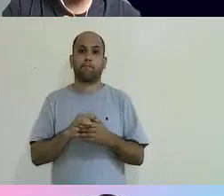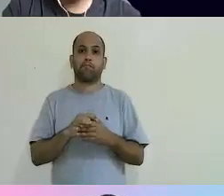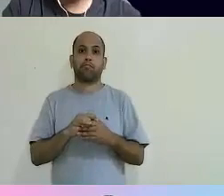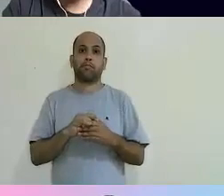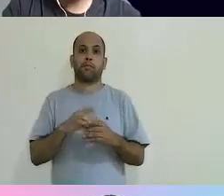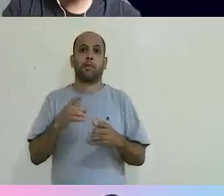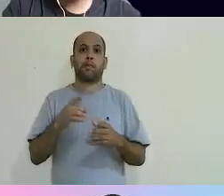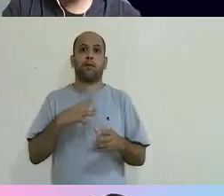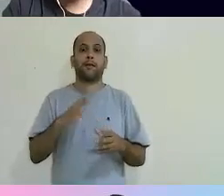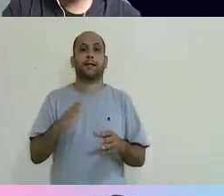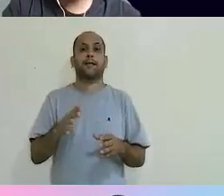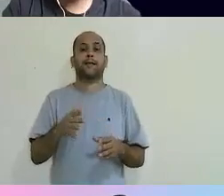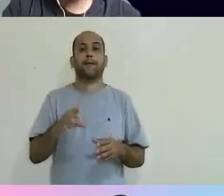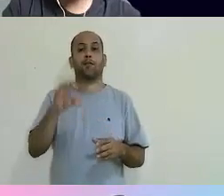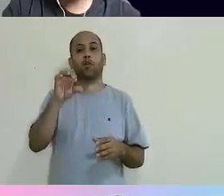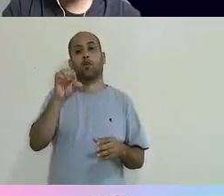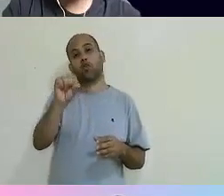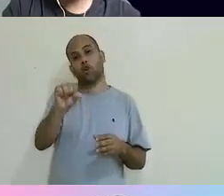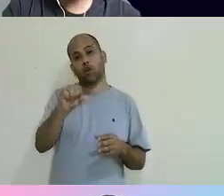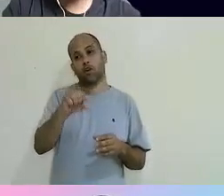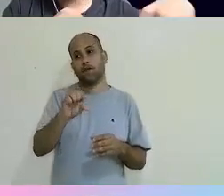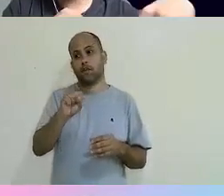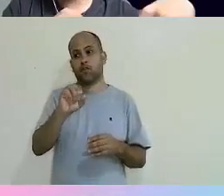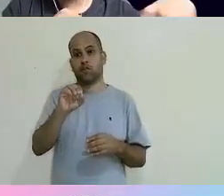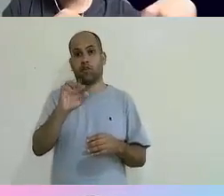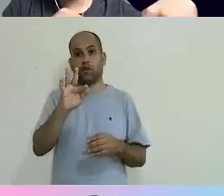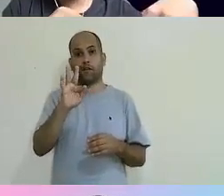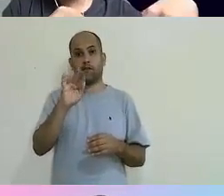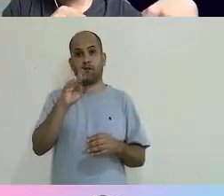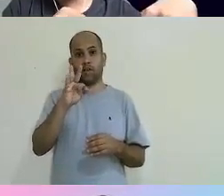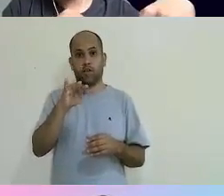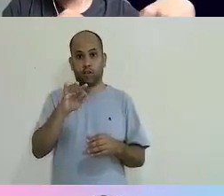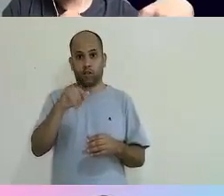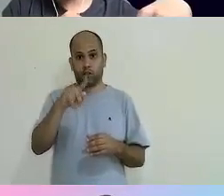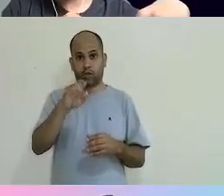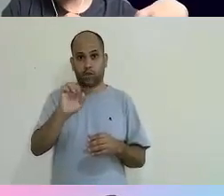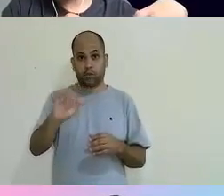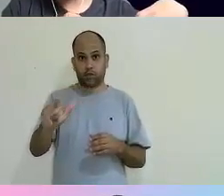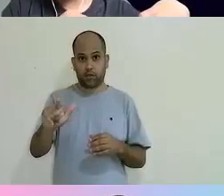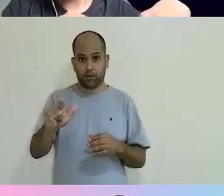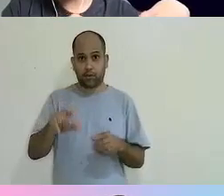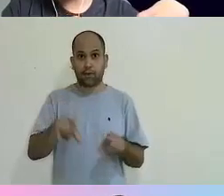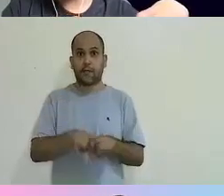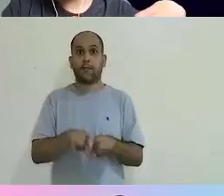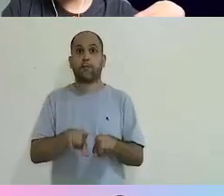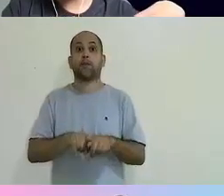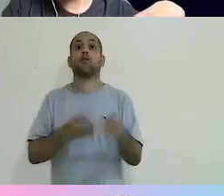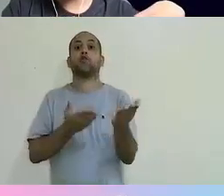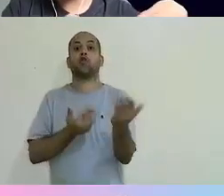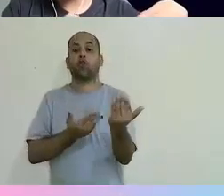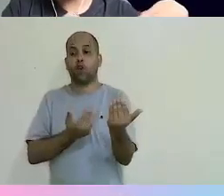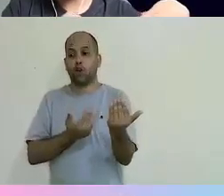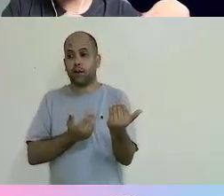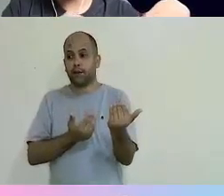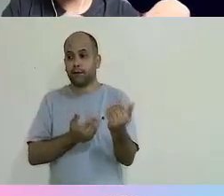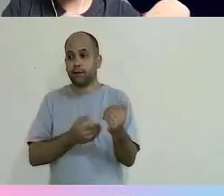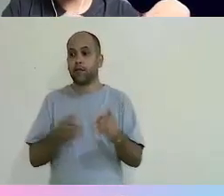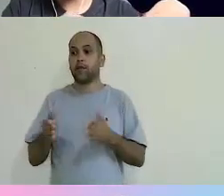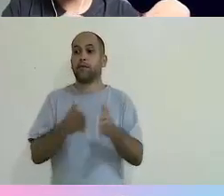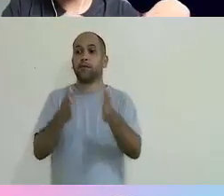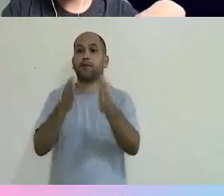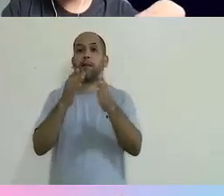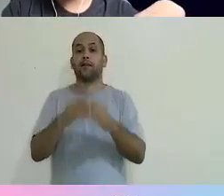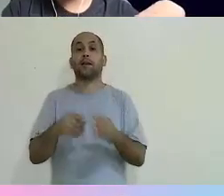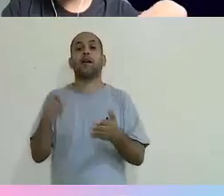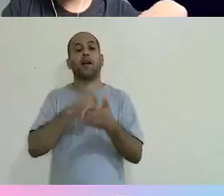mas 9 soft skills, e um journey, né? Os jovens que passam pelo Jornada, um journey, escrevam assim, mas eu passei